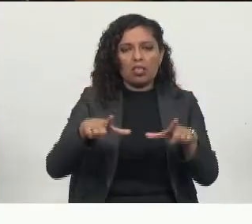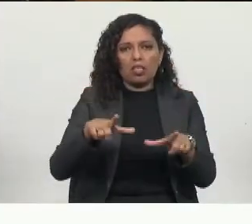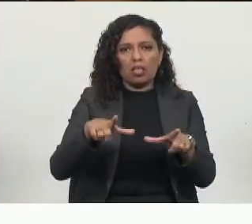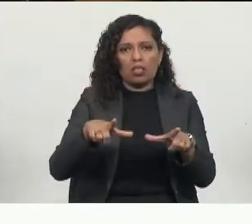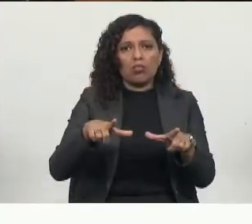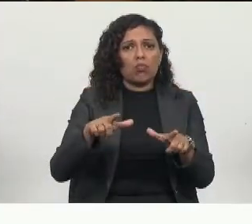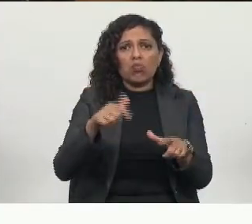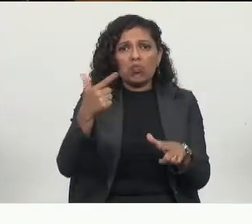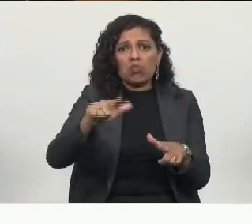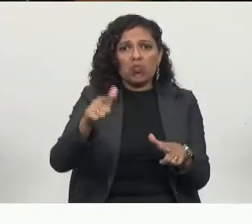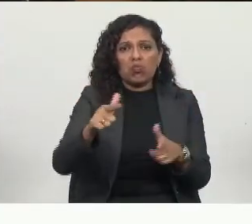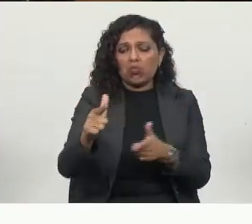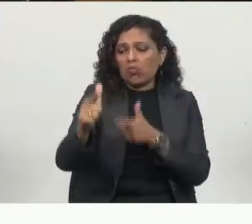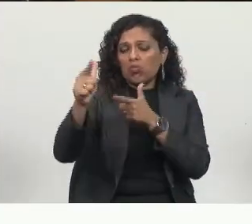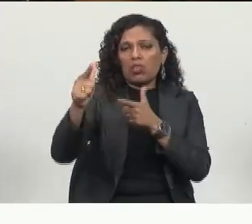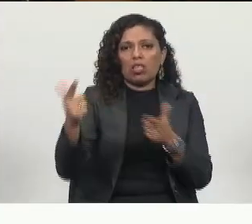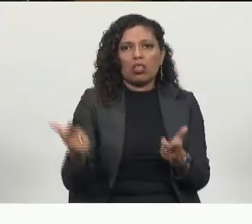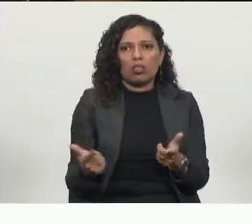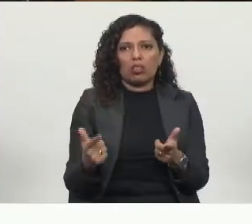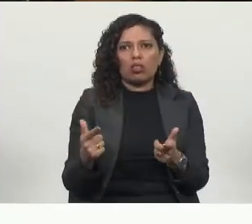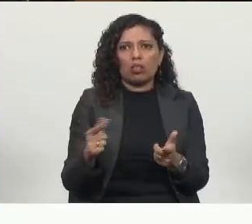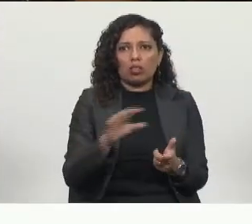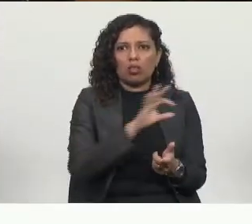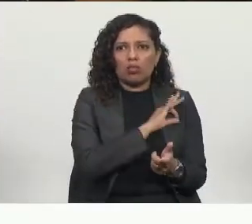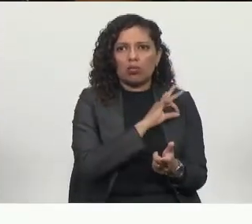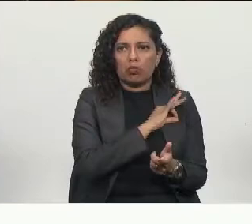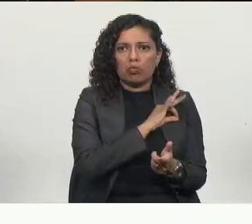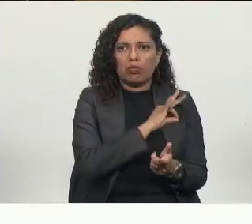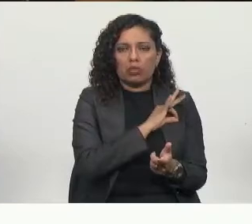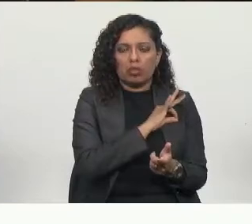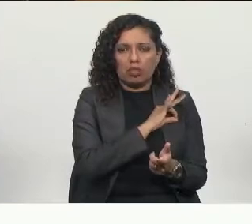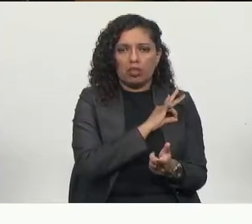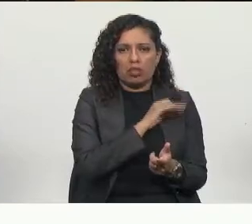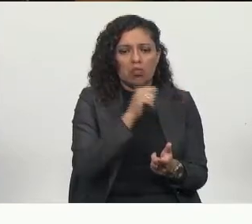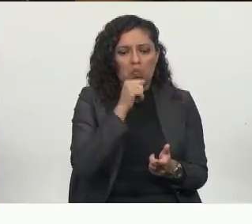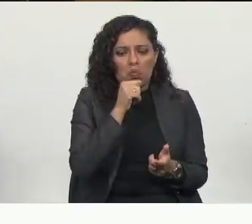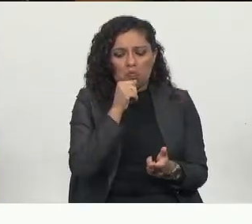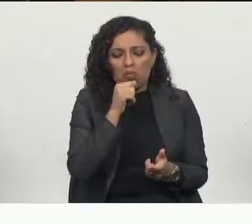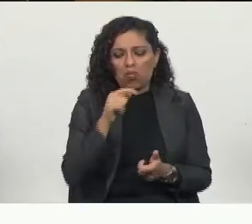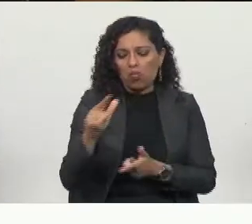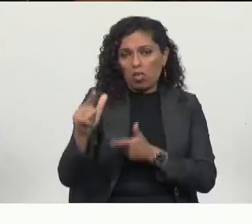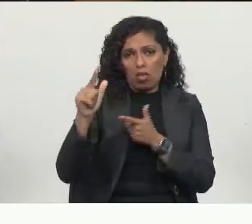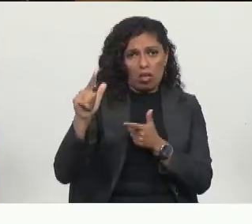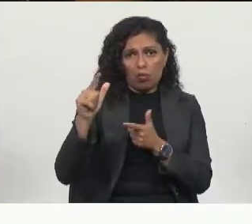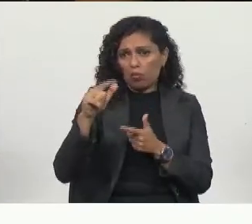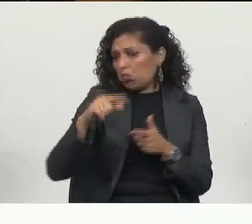arma? Polícia legislativa. Polícia sem arma, para mim, não é polícia, é uma guarda.